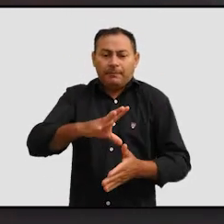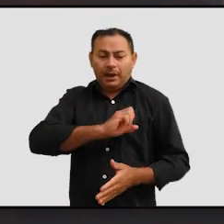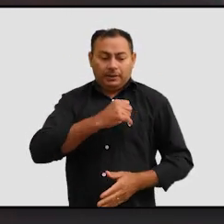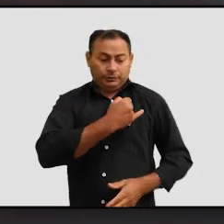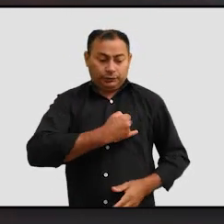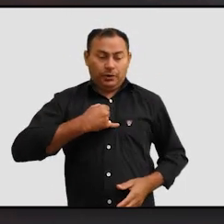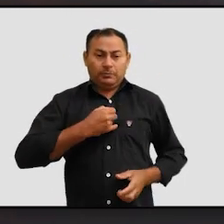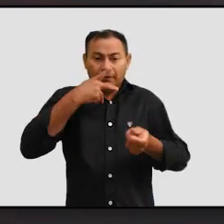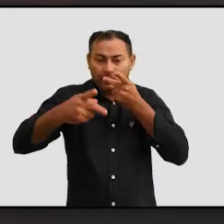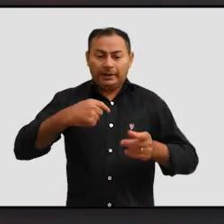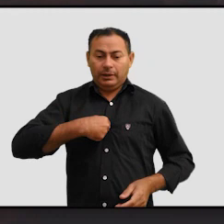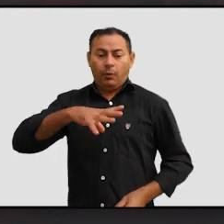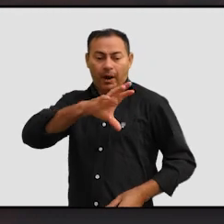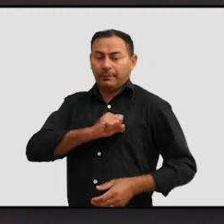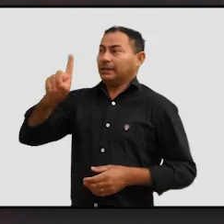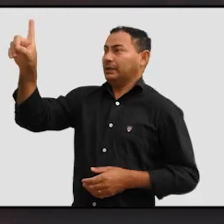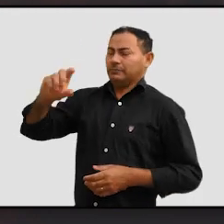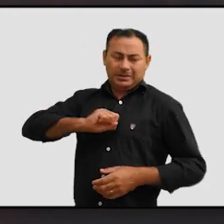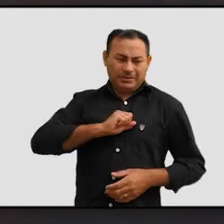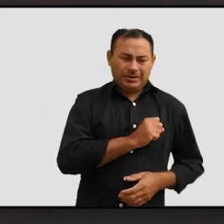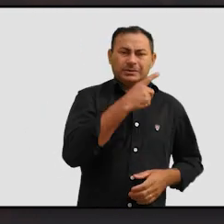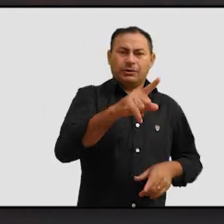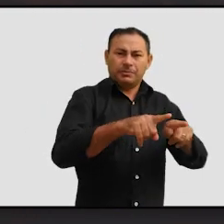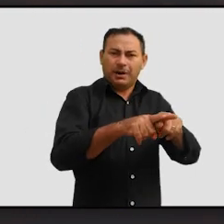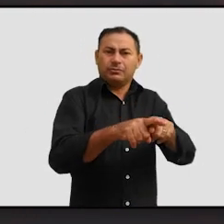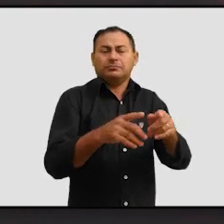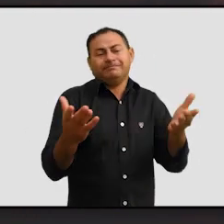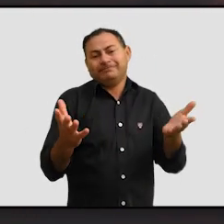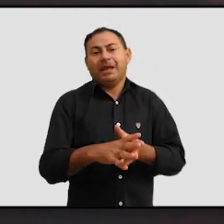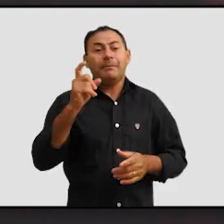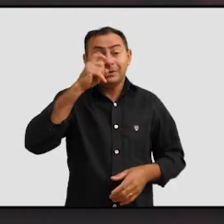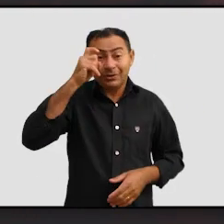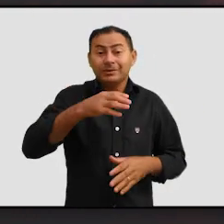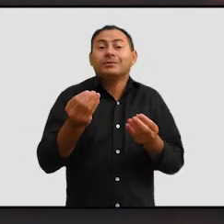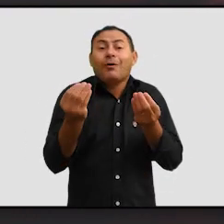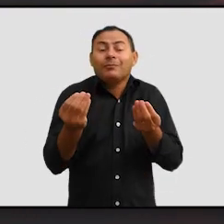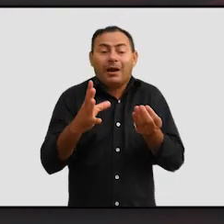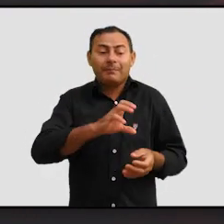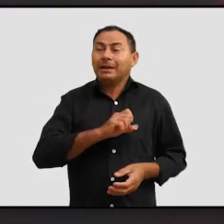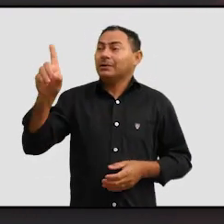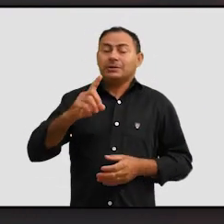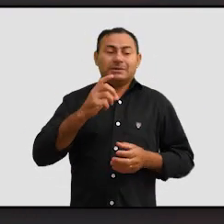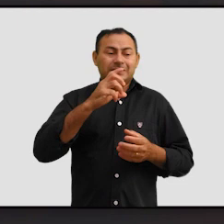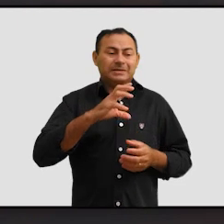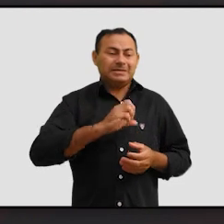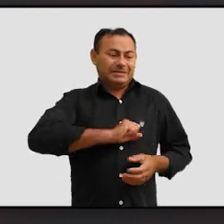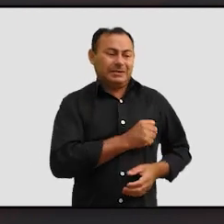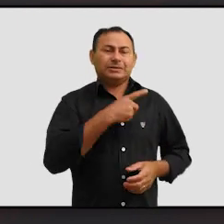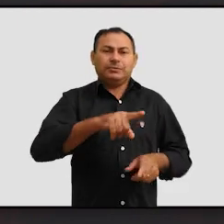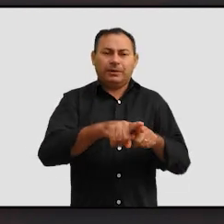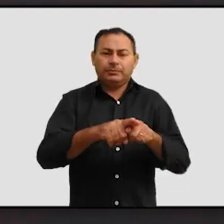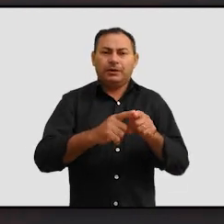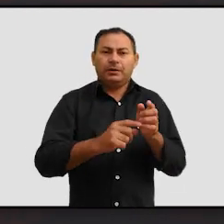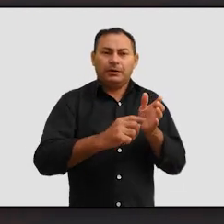porque João afirma que se alguém disser, eu amo a Deus, mas odiar seu irmão, é mentiroso. Finalmente, no